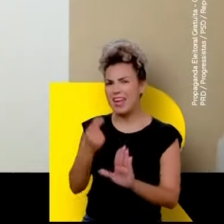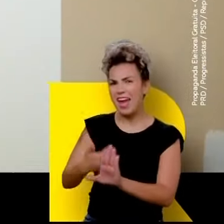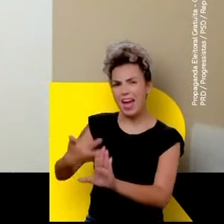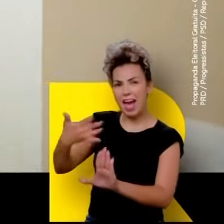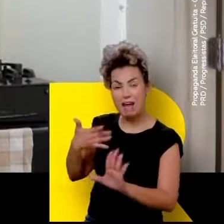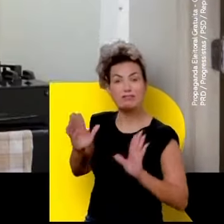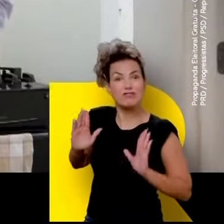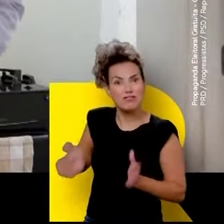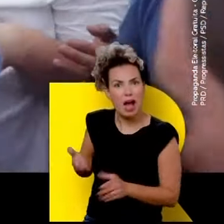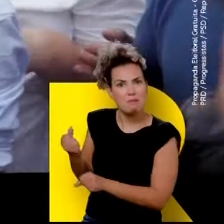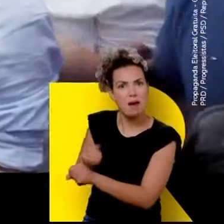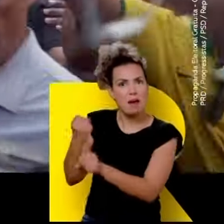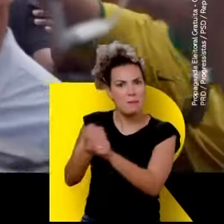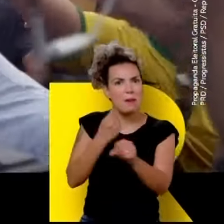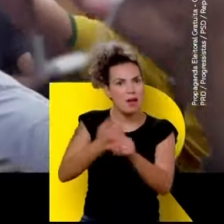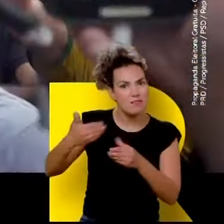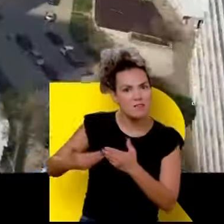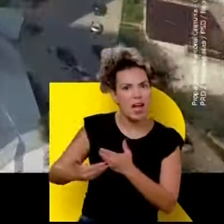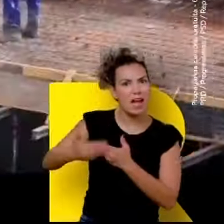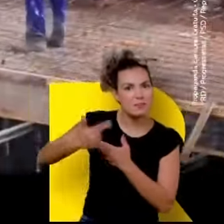assinado.